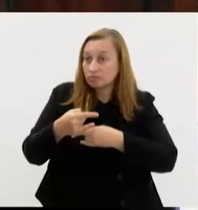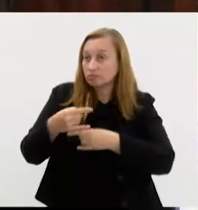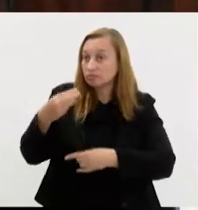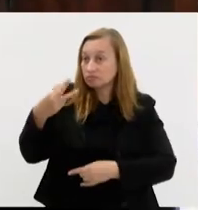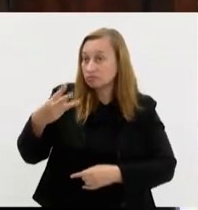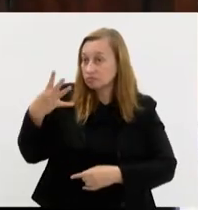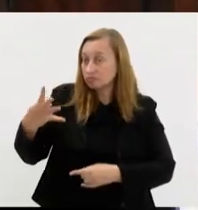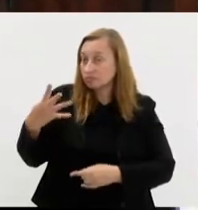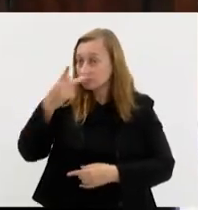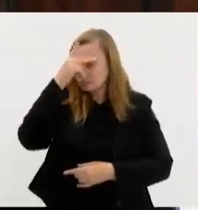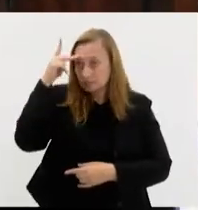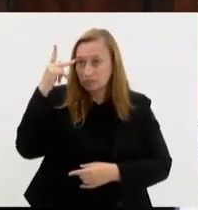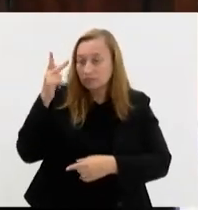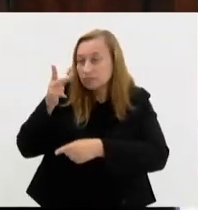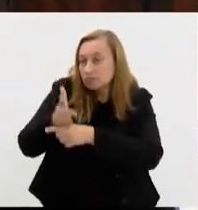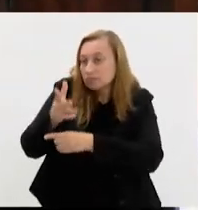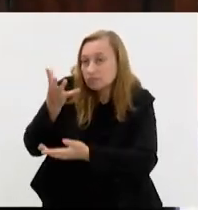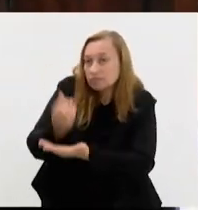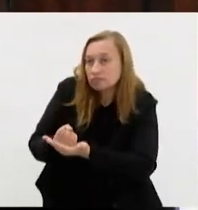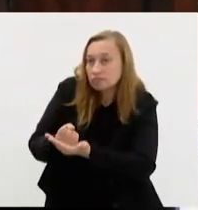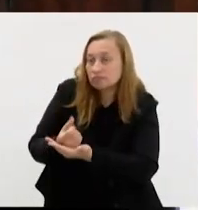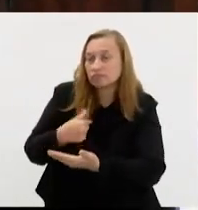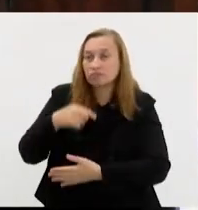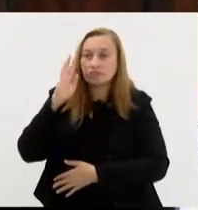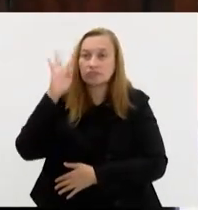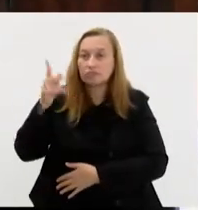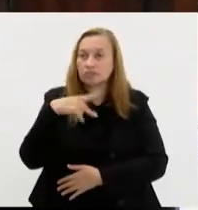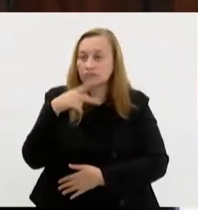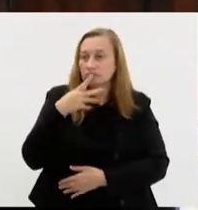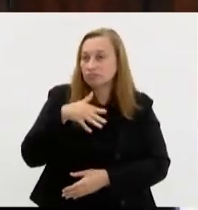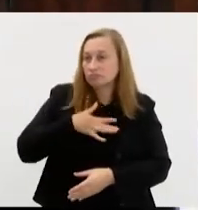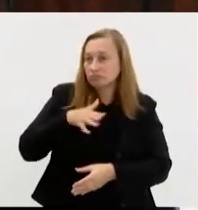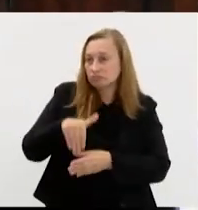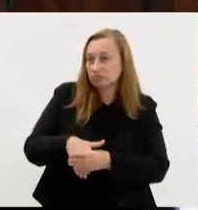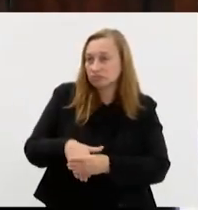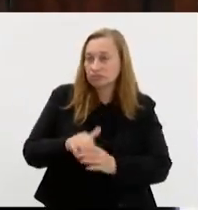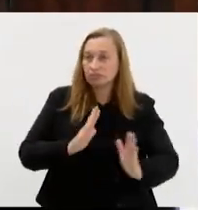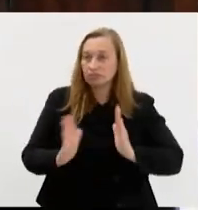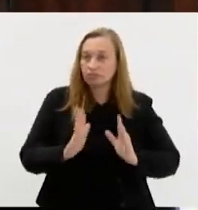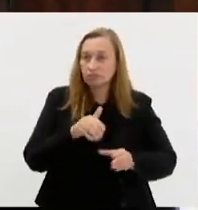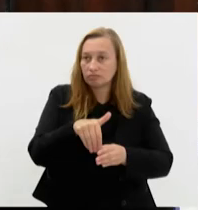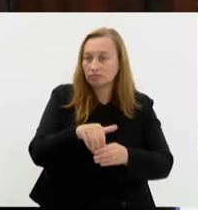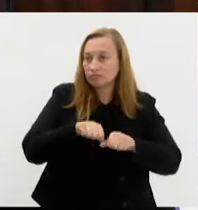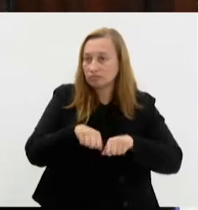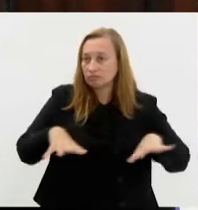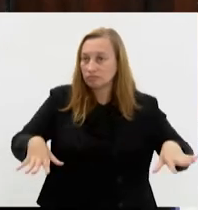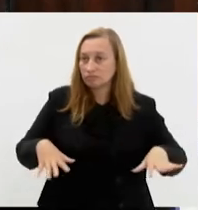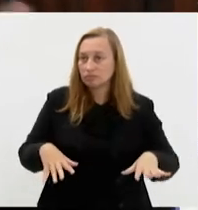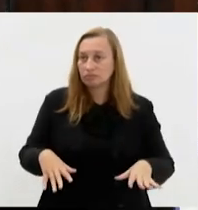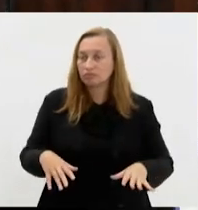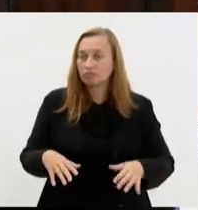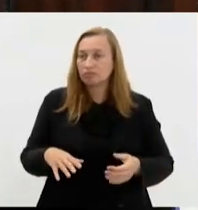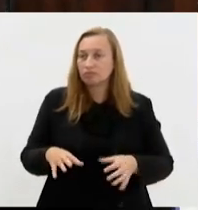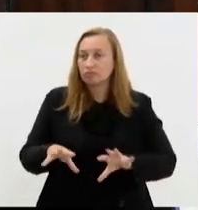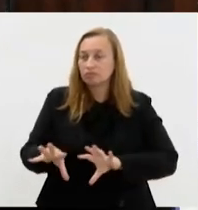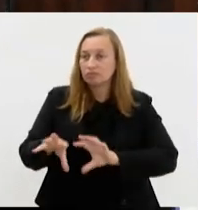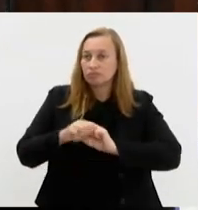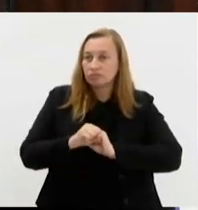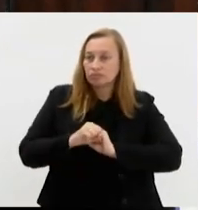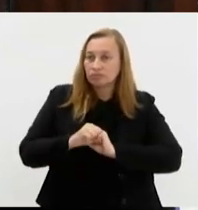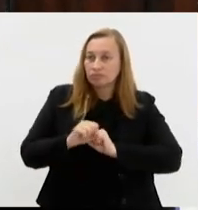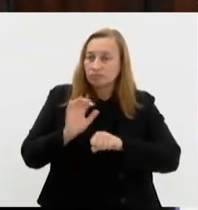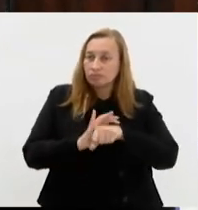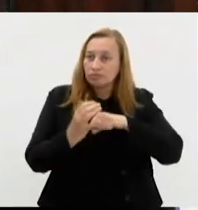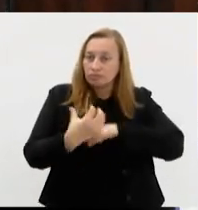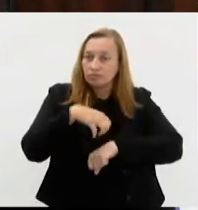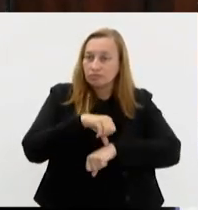quatro pessoas gravando um vídeo imagine eu até cheguei a dizer isso no meu voto né na época da pandemia o sujeito pega covid se ele não puder gravar de dentro da casa